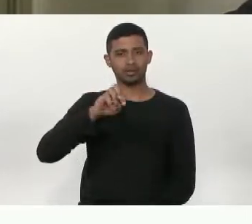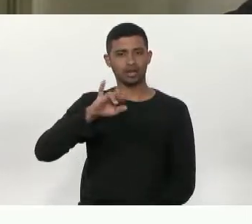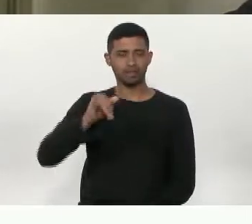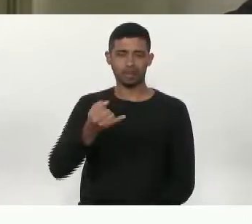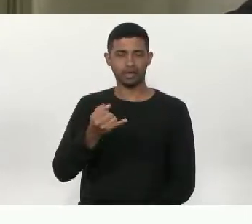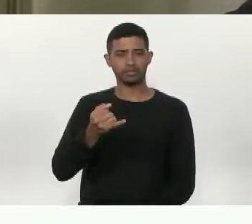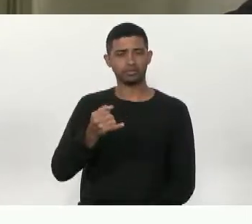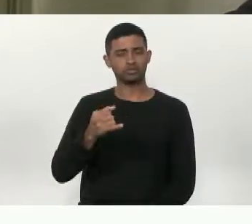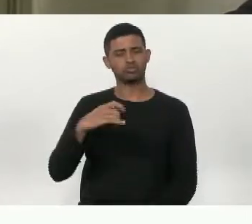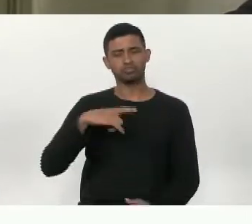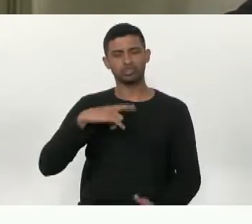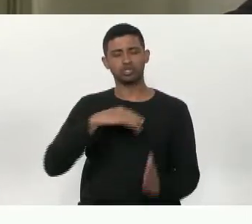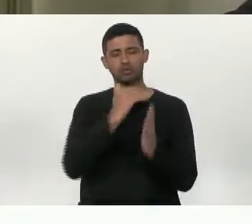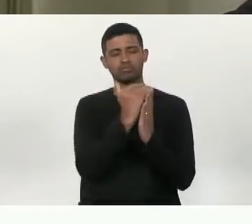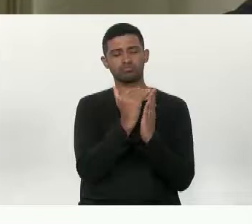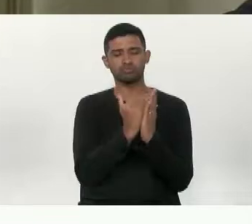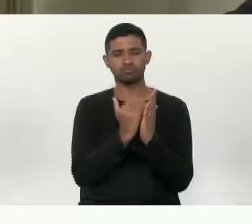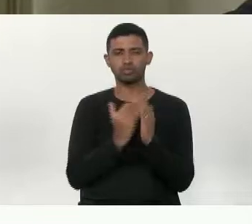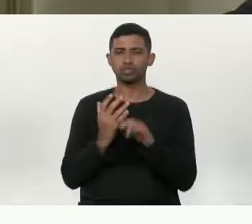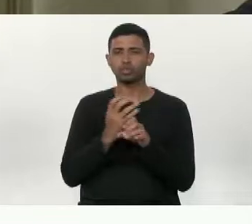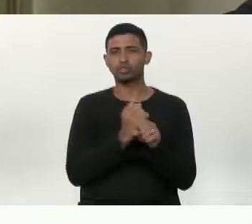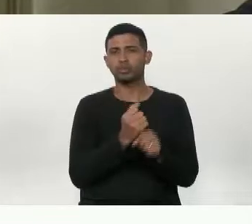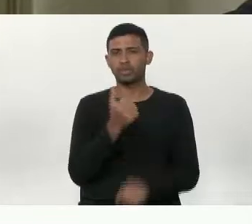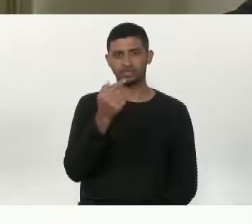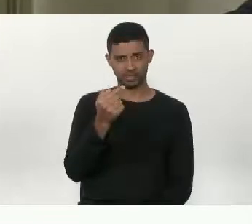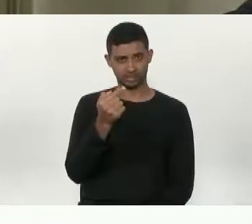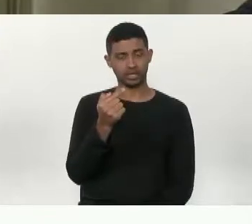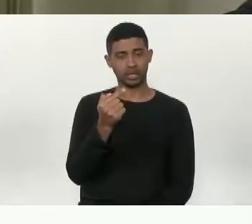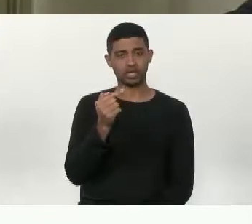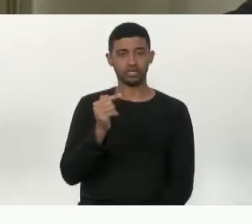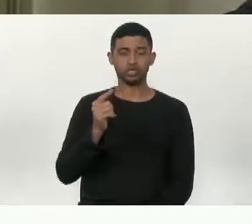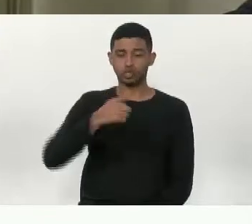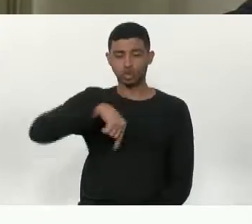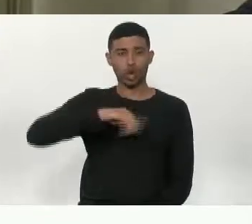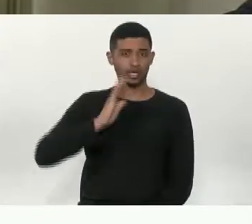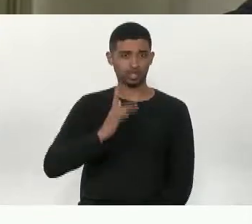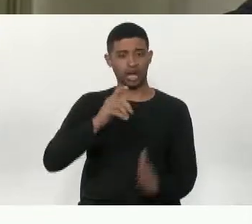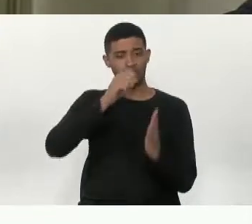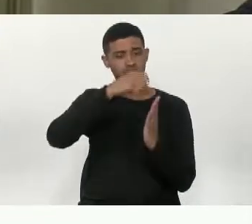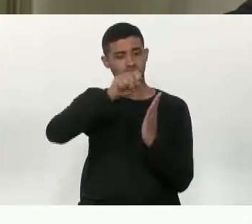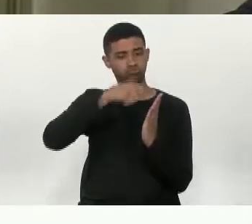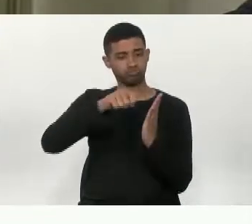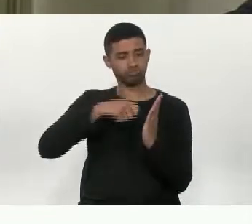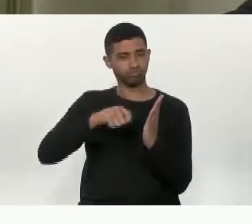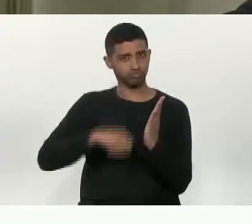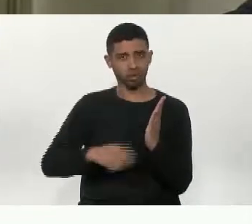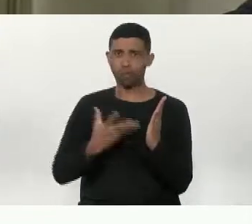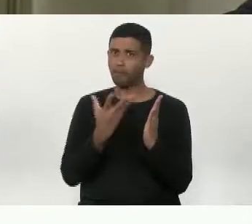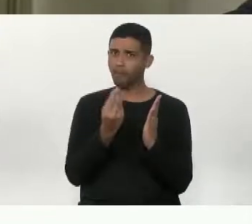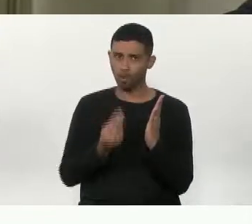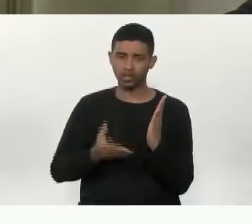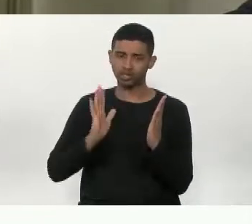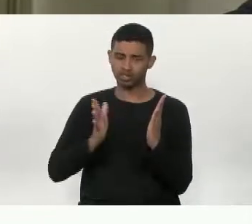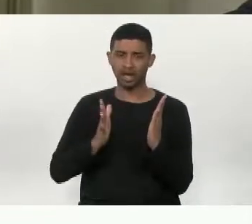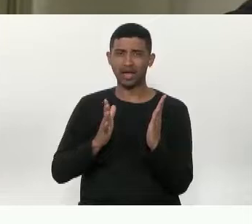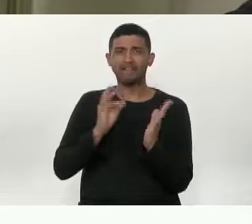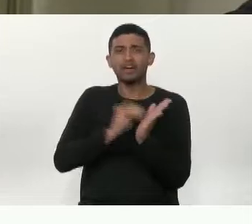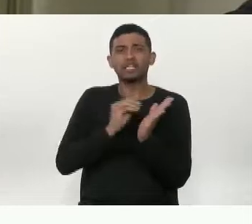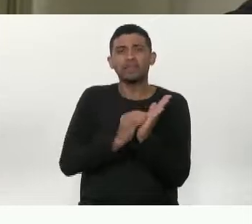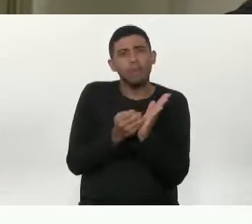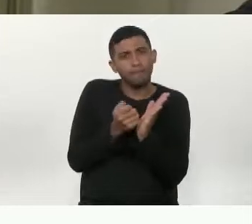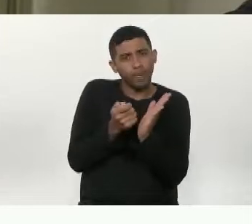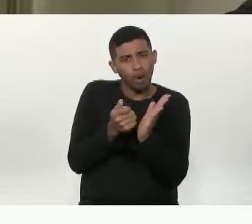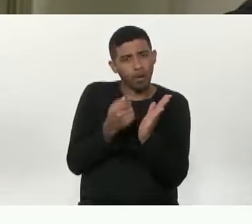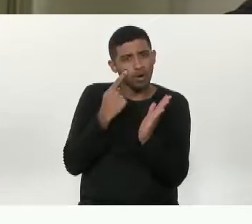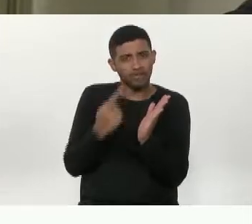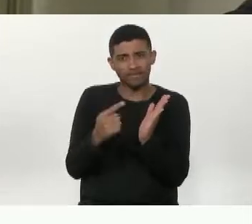me engano, 17 recomendações, nós já tínhamos cumprido a maioria delas, tanto é que faltavam poucas agora, tanto é que essa interdição